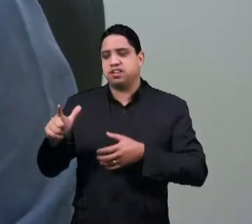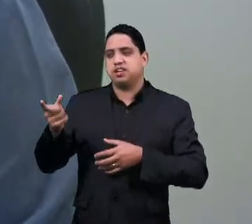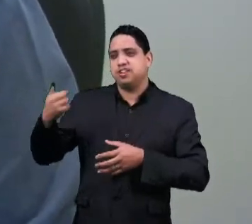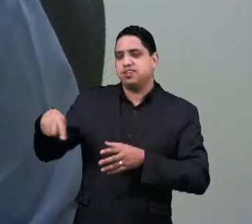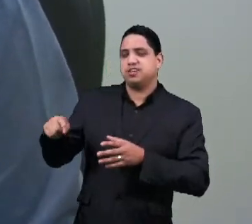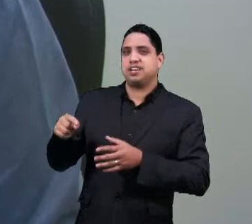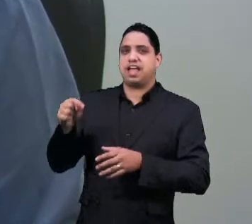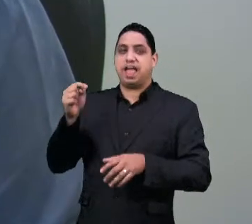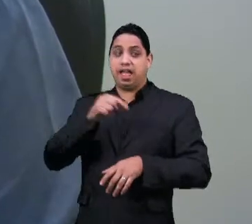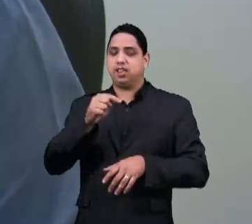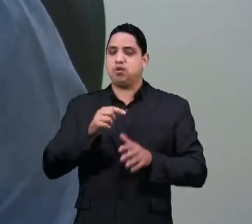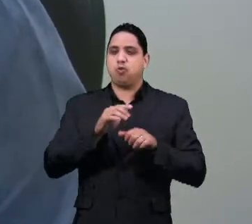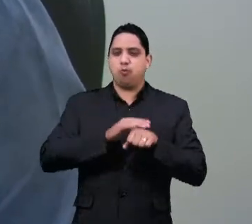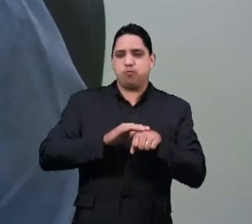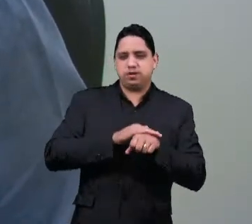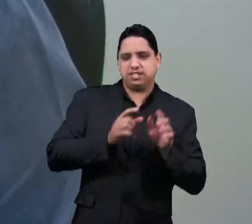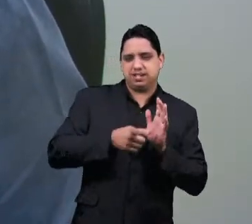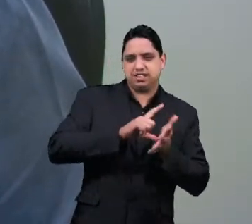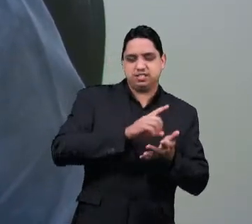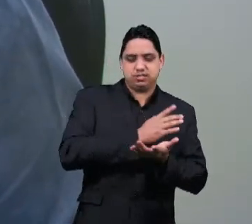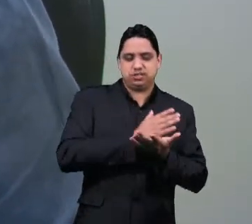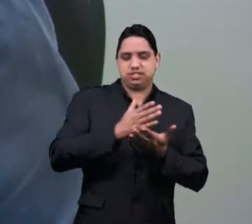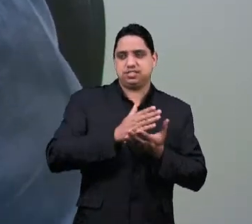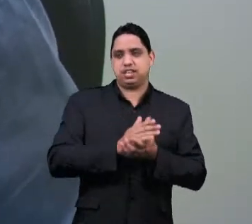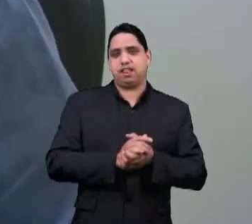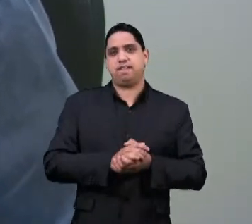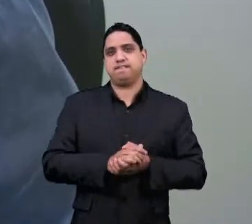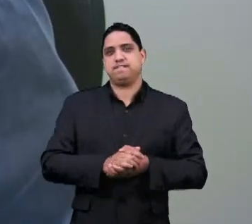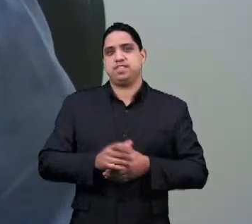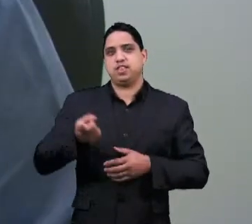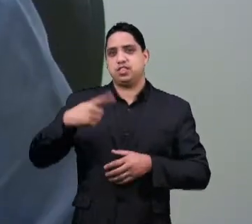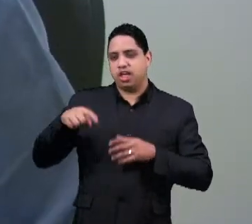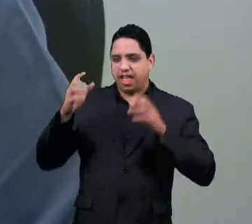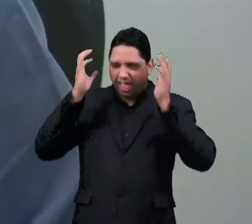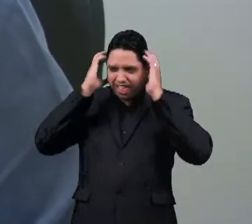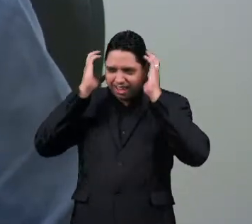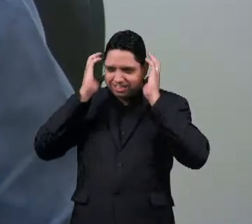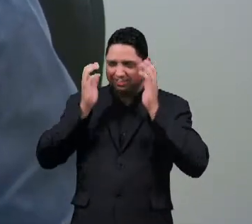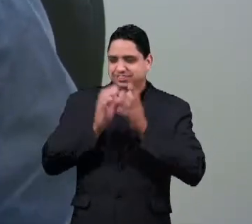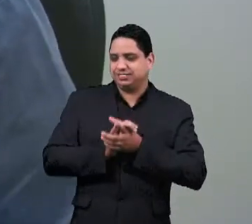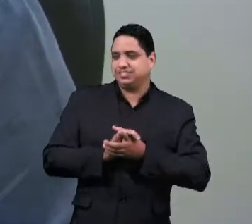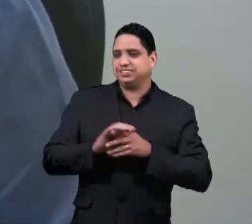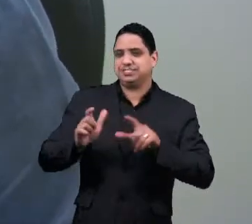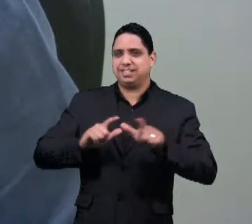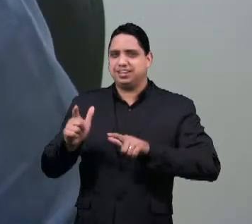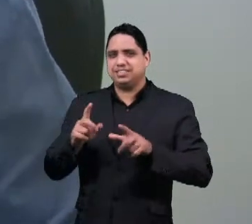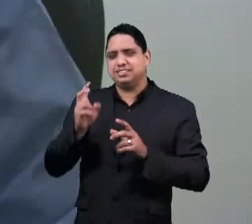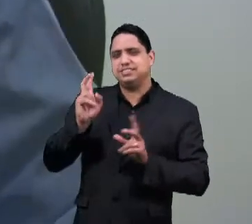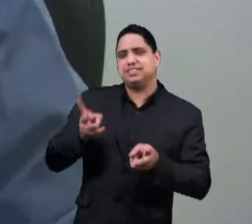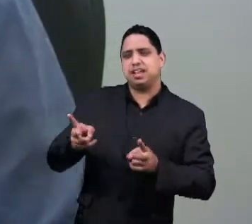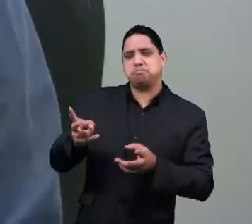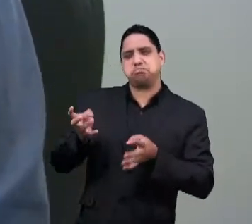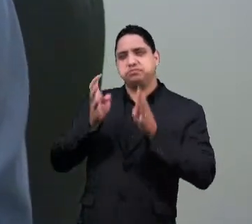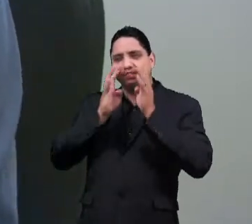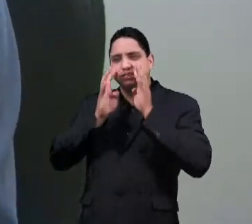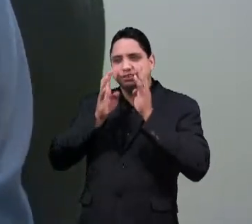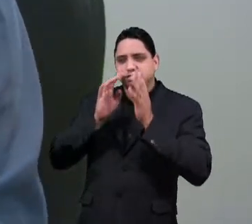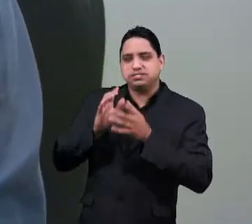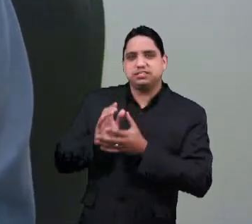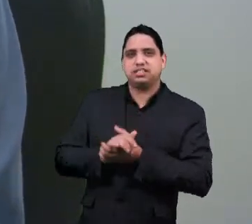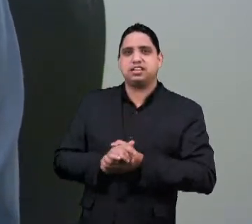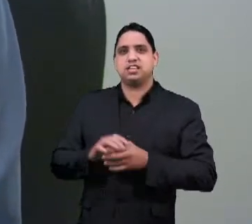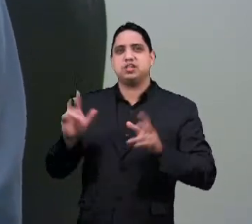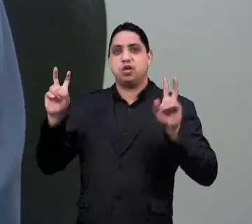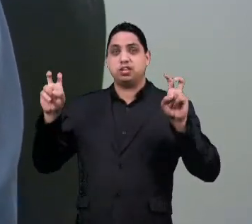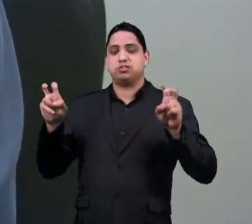conversando em off, e nós, como jornalistas, radialistas, nós estamos sempre prestando atenção, né, ali no assunto. E eu